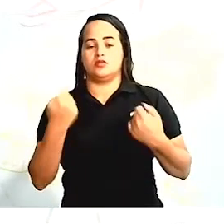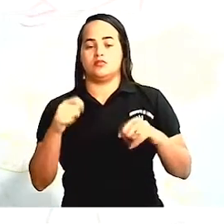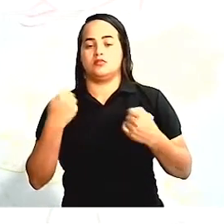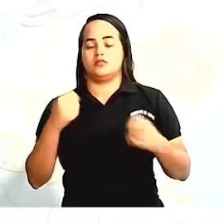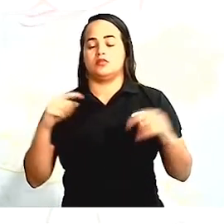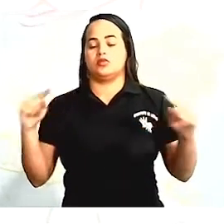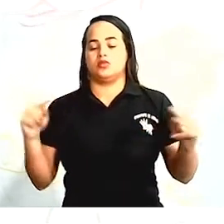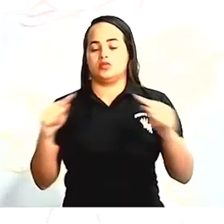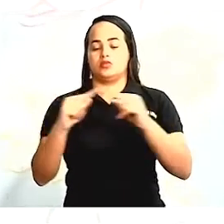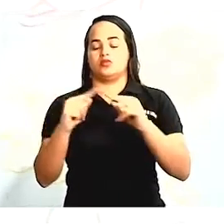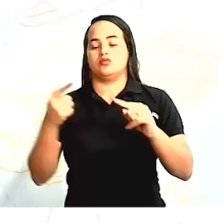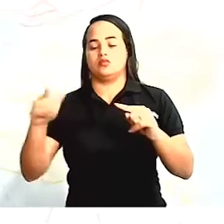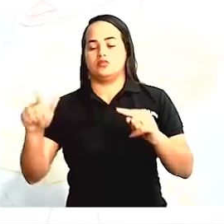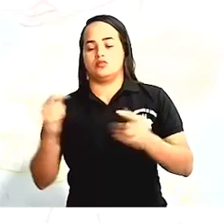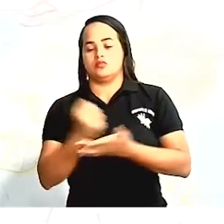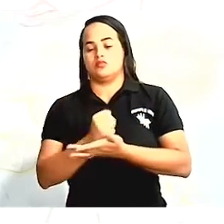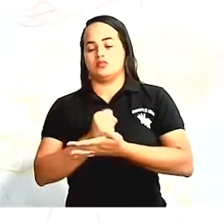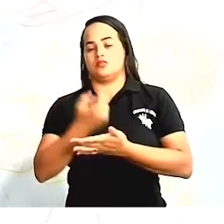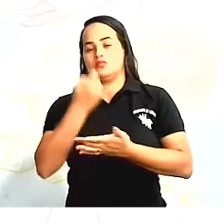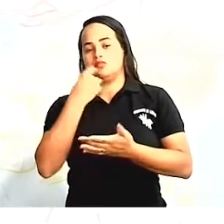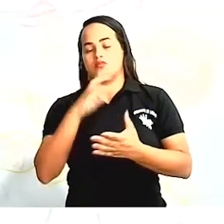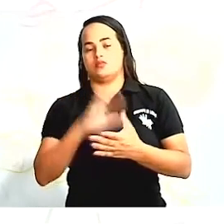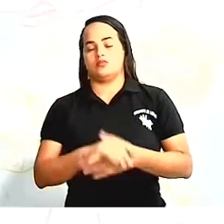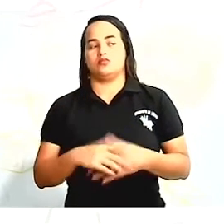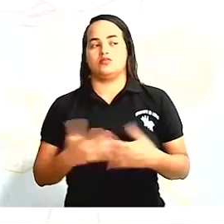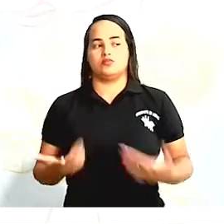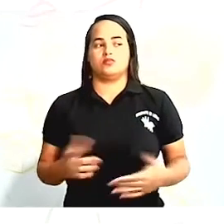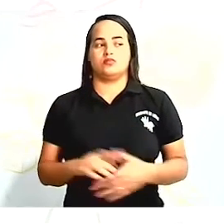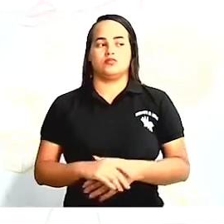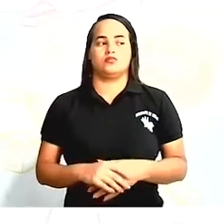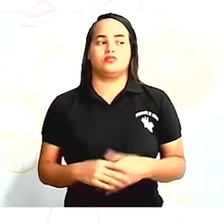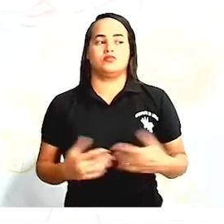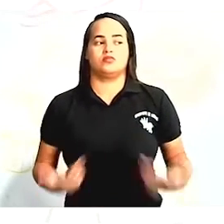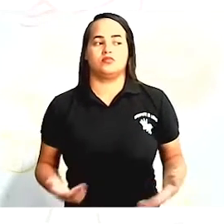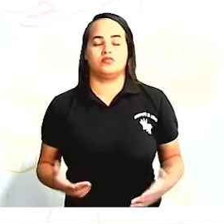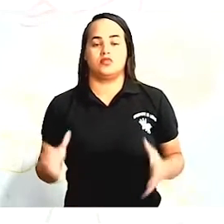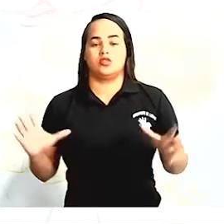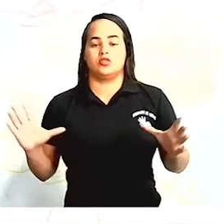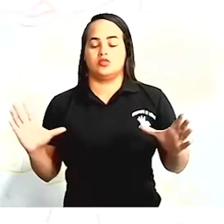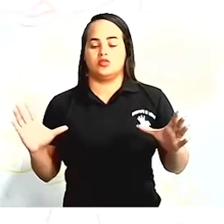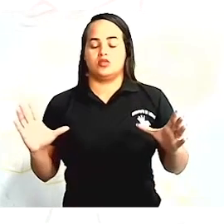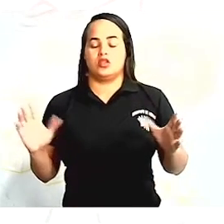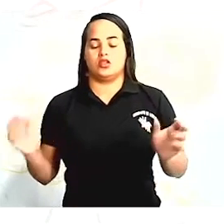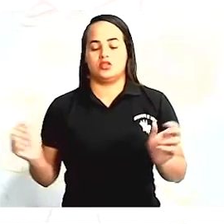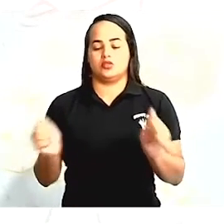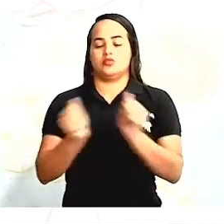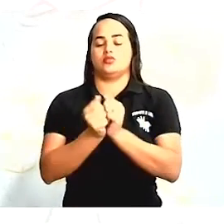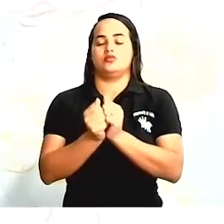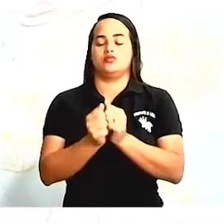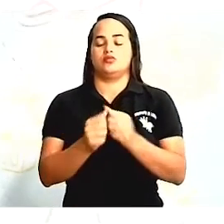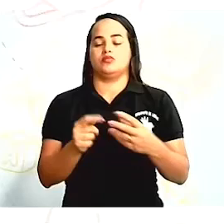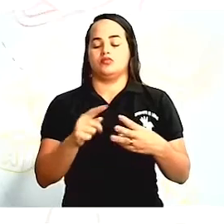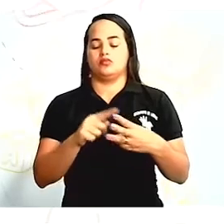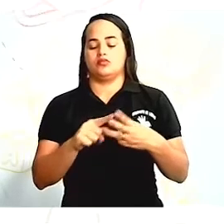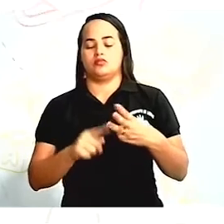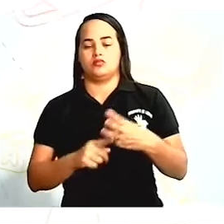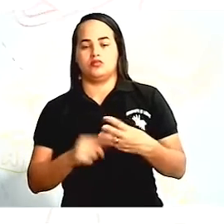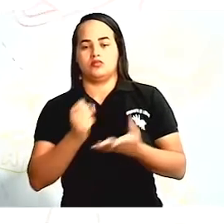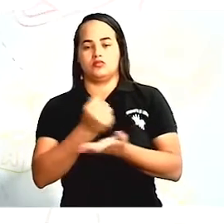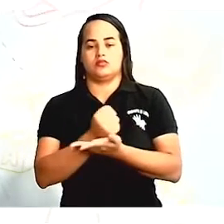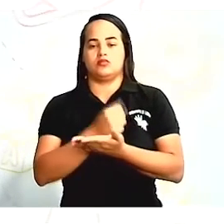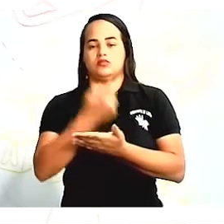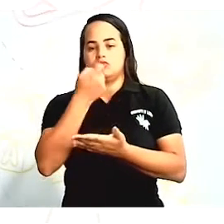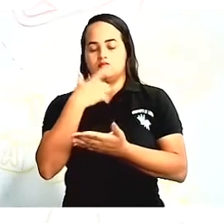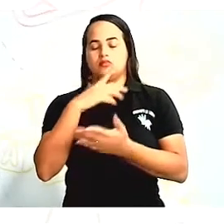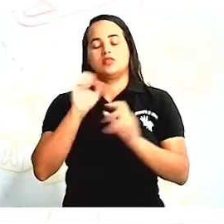com ela. Por exemplo, aí abaixo, o inibidor da transcriptase junto com o da protease mais o da integrase. Aí